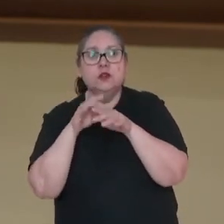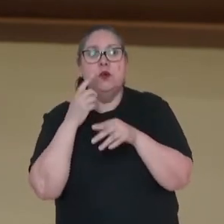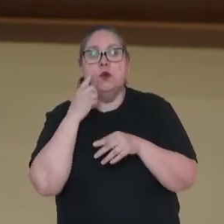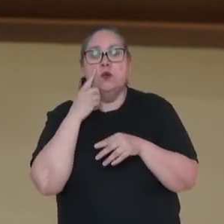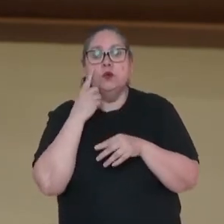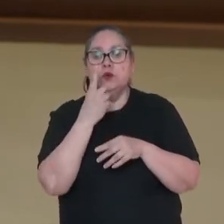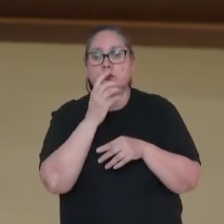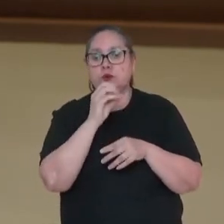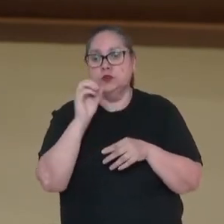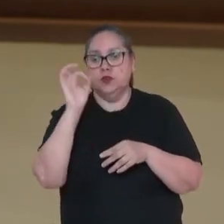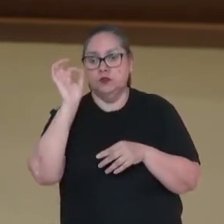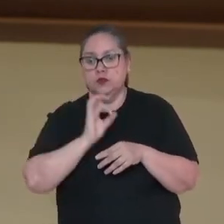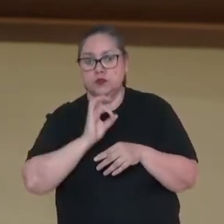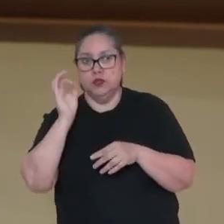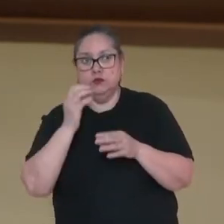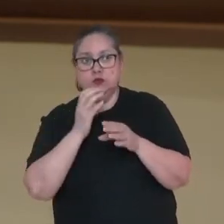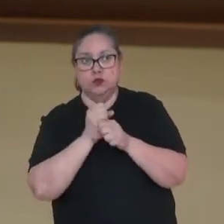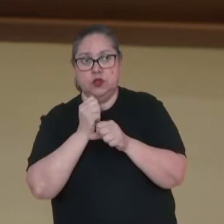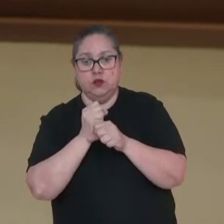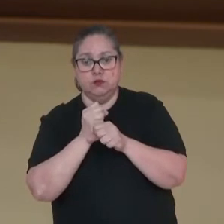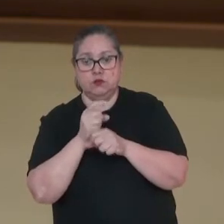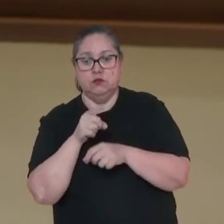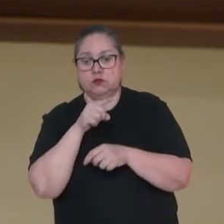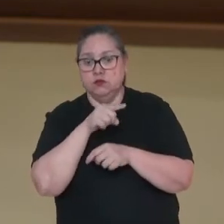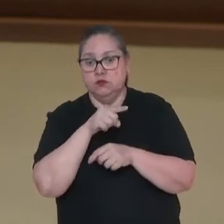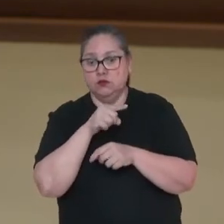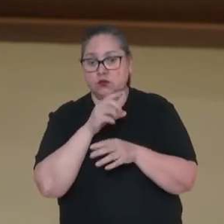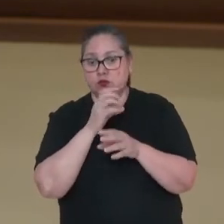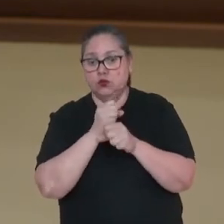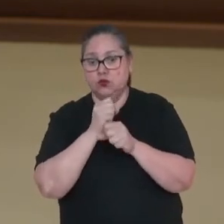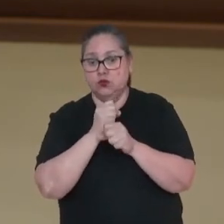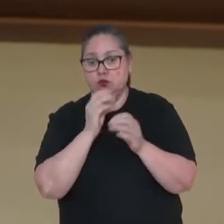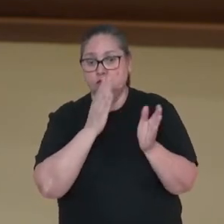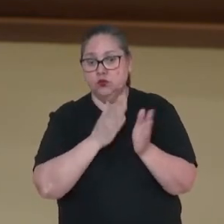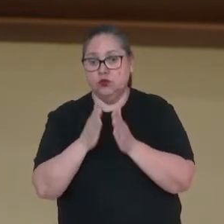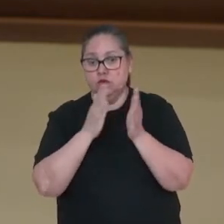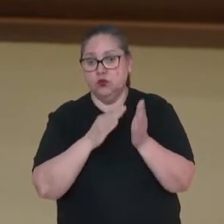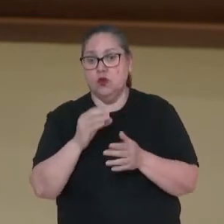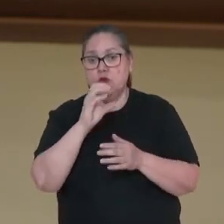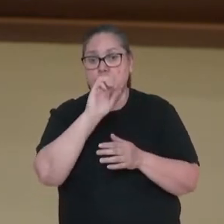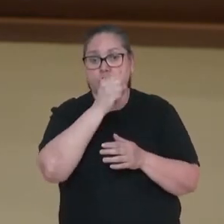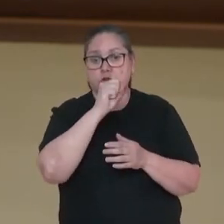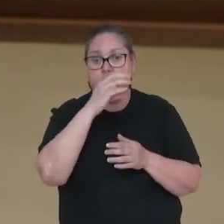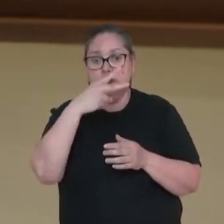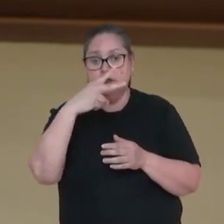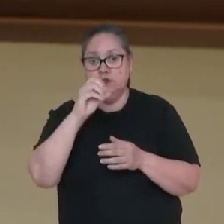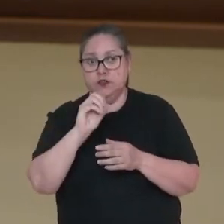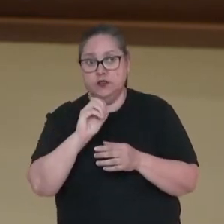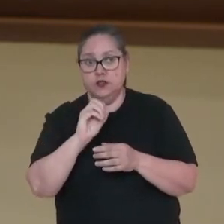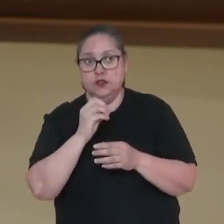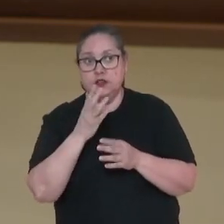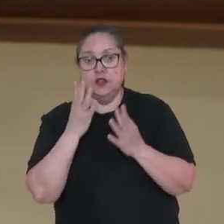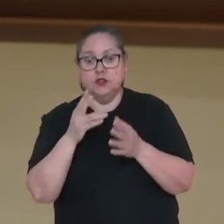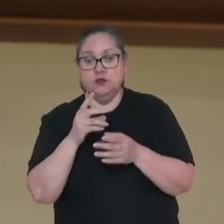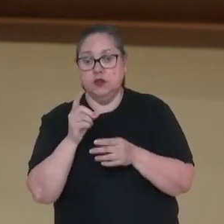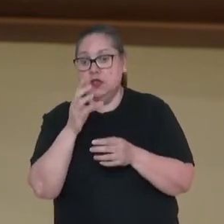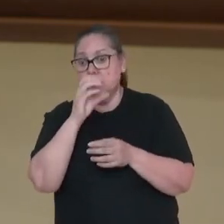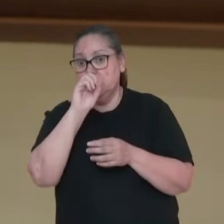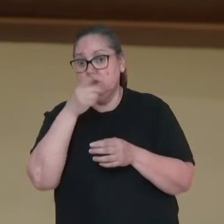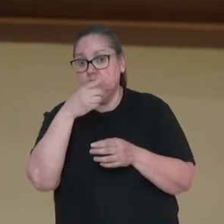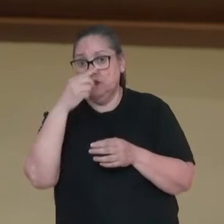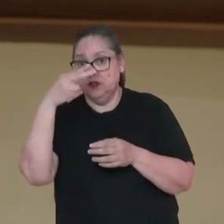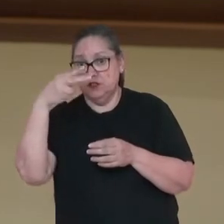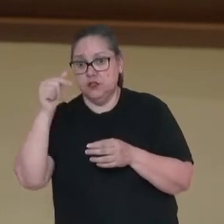o 100%, o todo, nesse caso é o todo produzido, 820 peças. E eu quero saber o